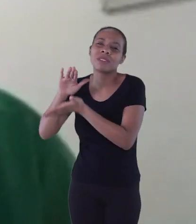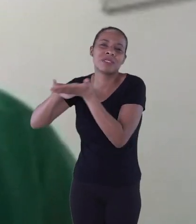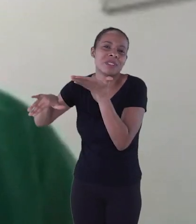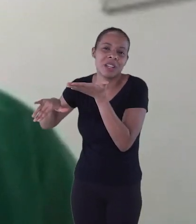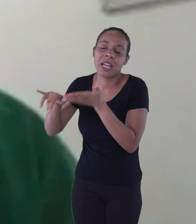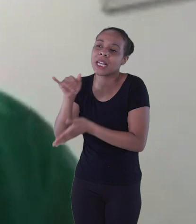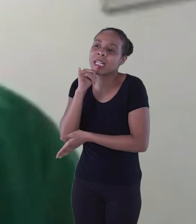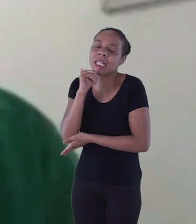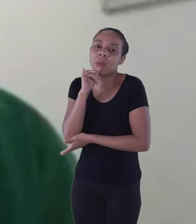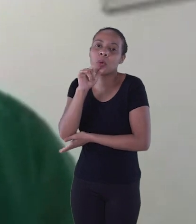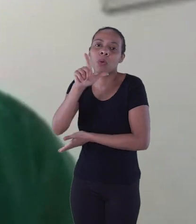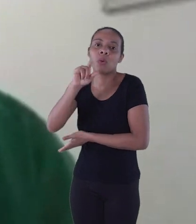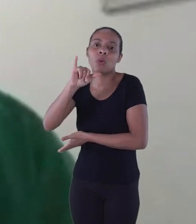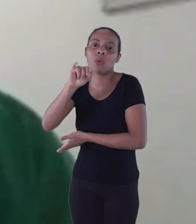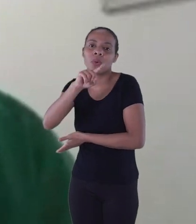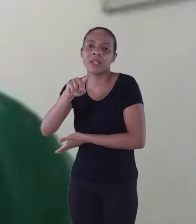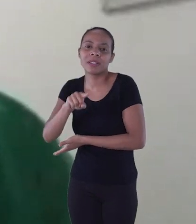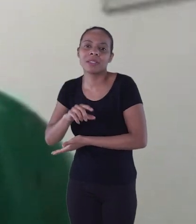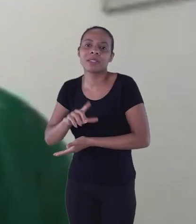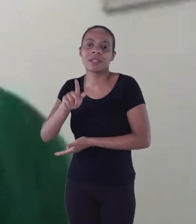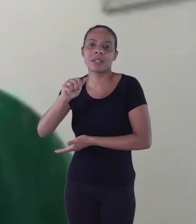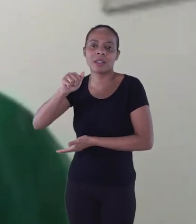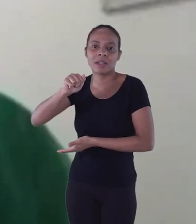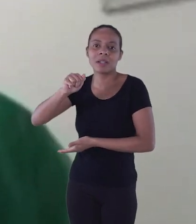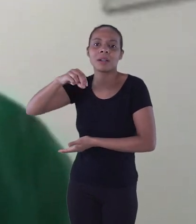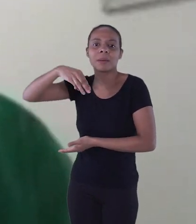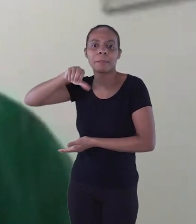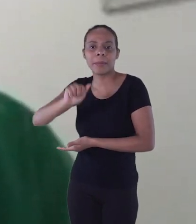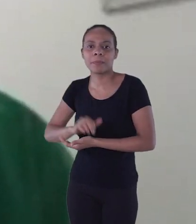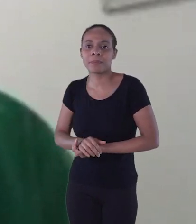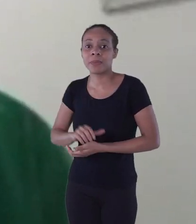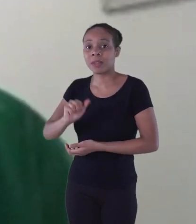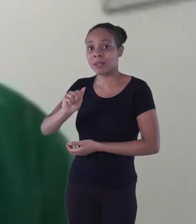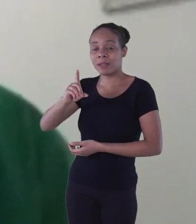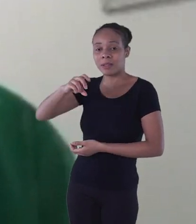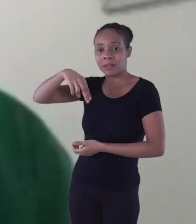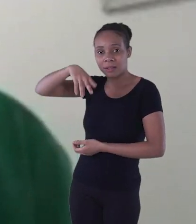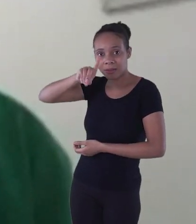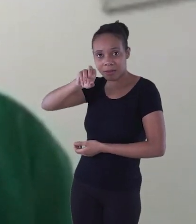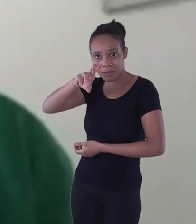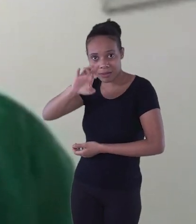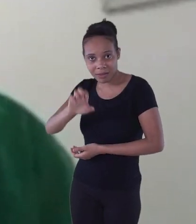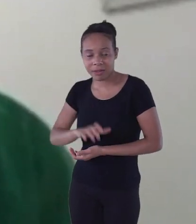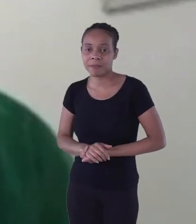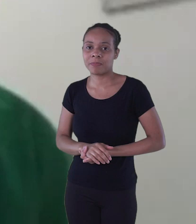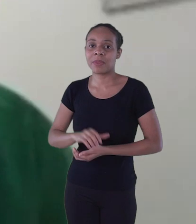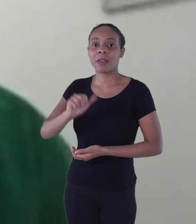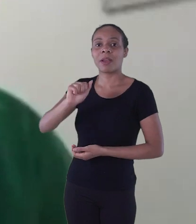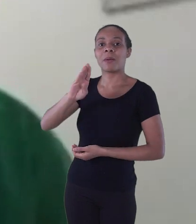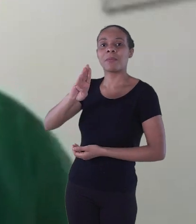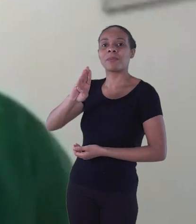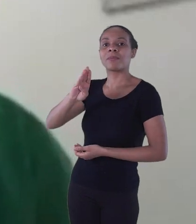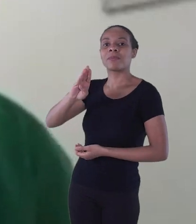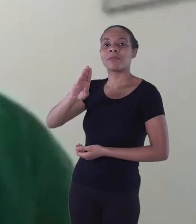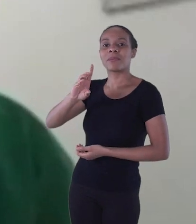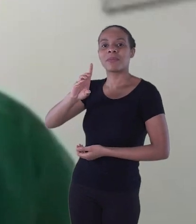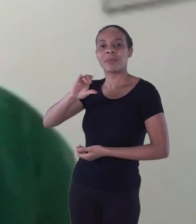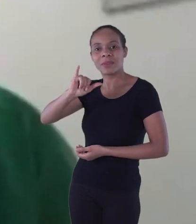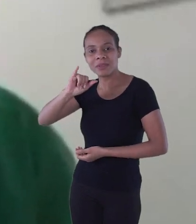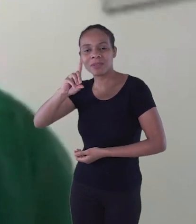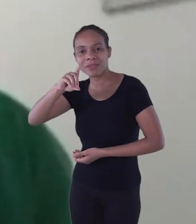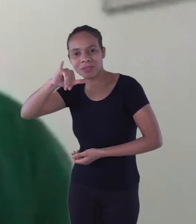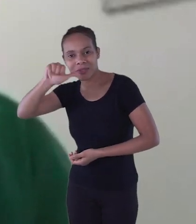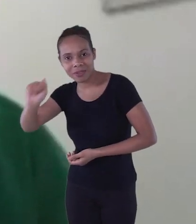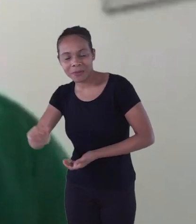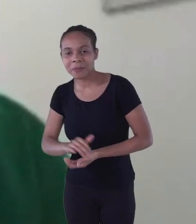Luiz Gama, um Zé do Patrocínio, um André Rebouças, um Abdias do Nascimento, um Solano Trindade,